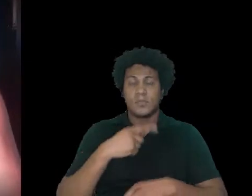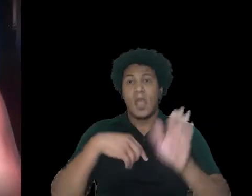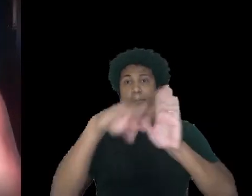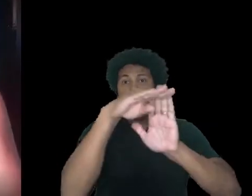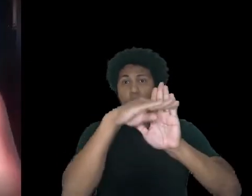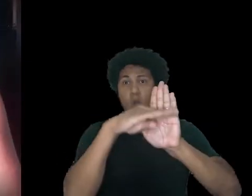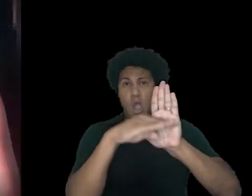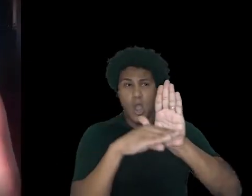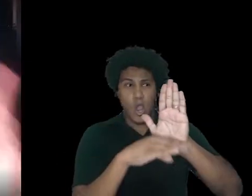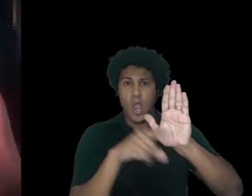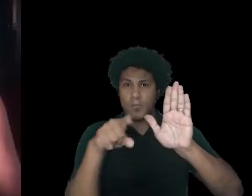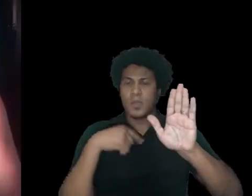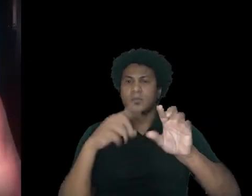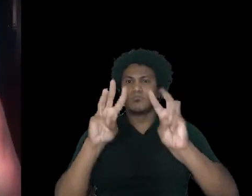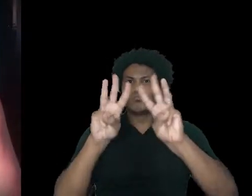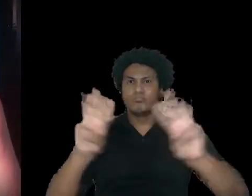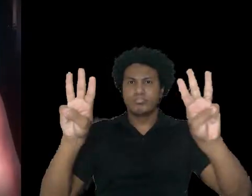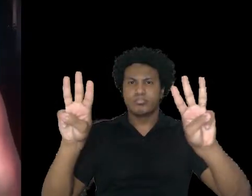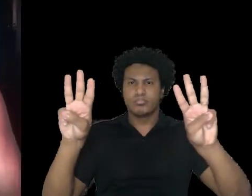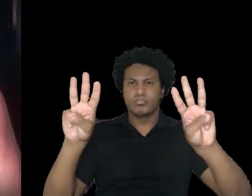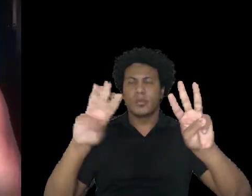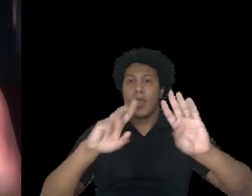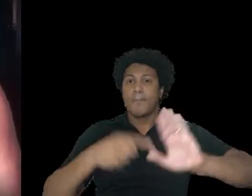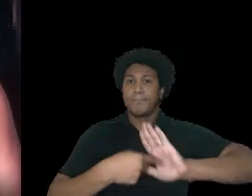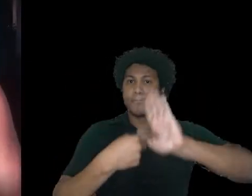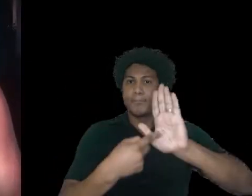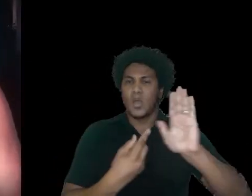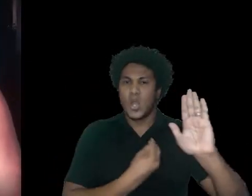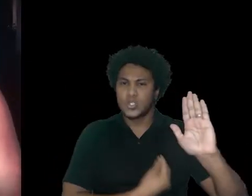Acesse a programação completa no site